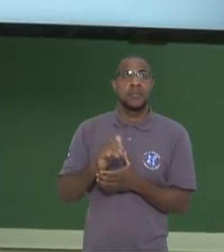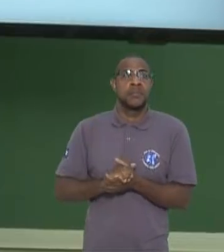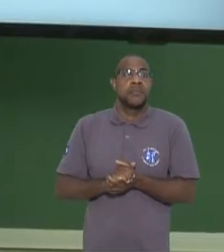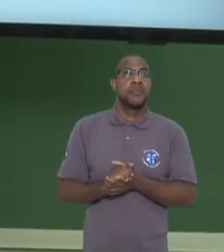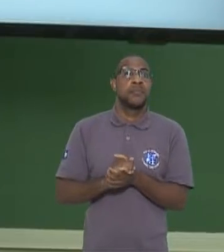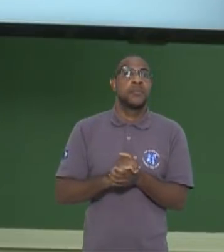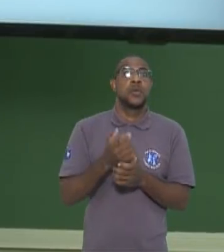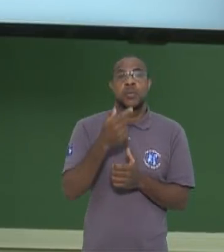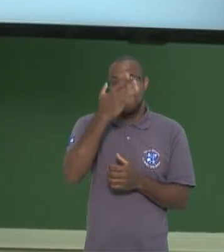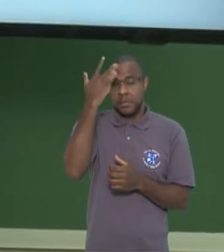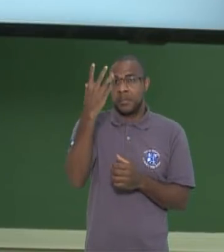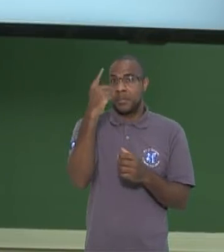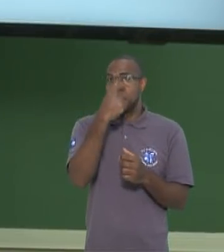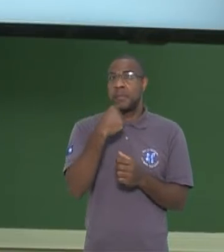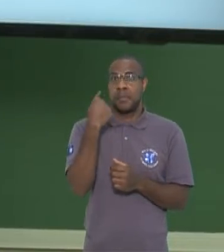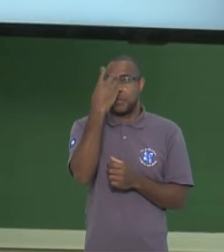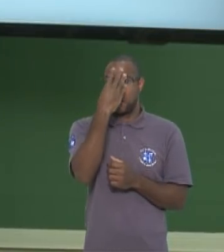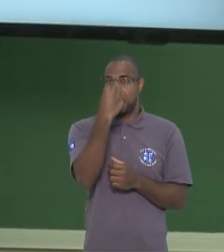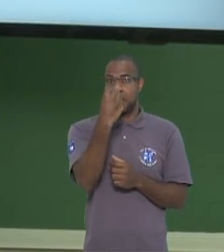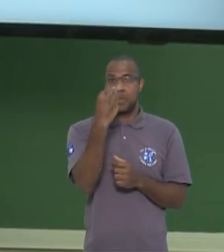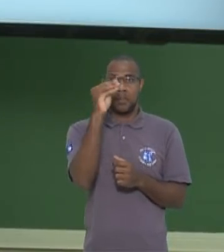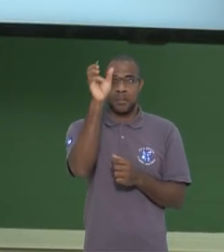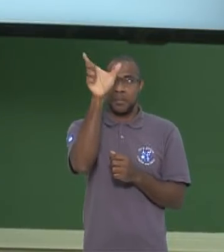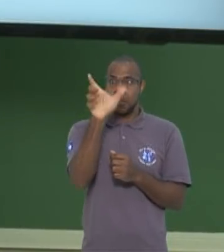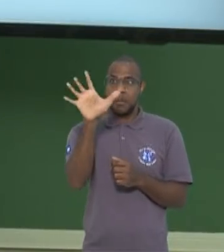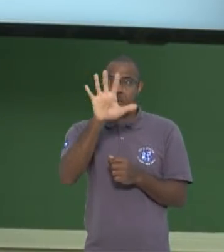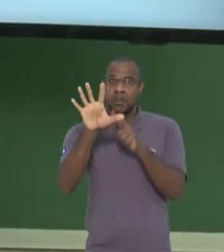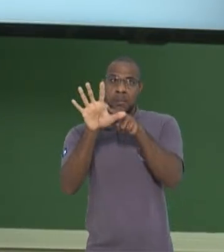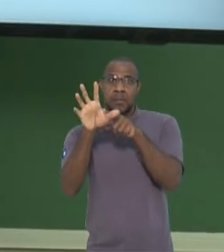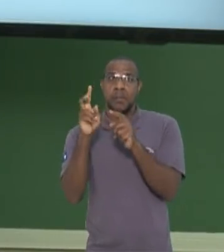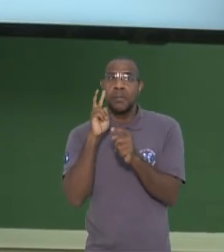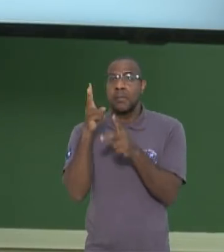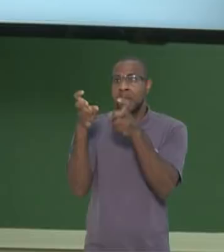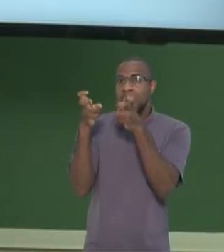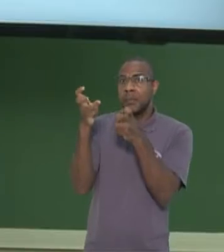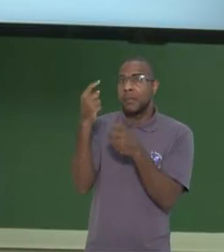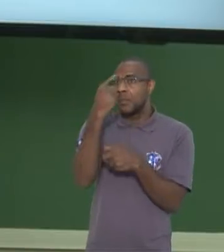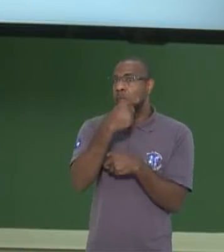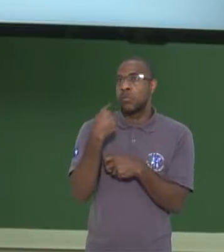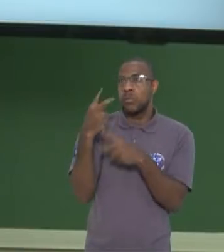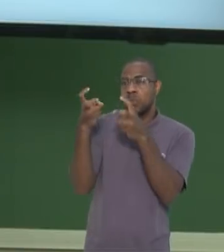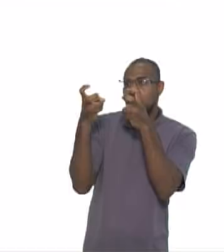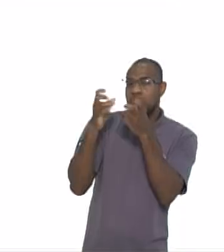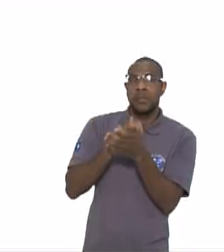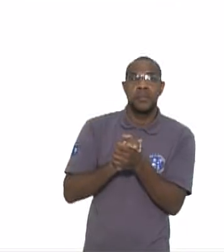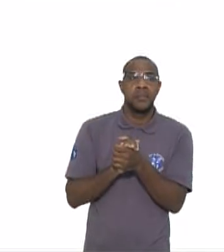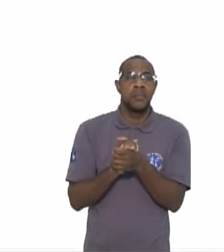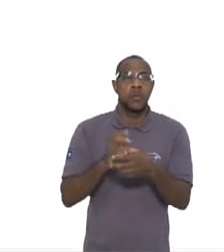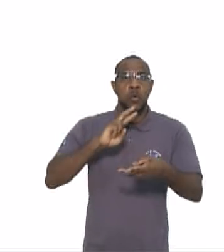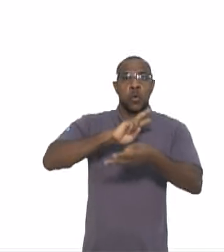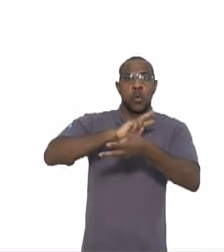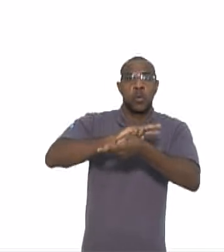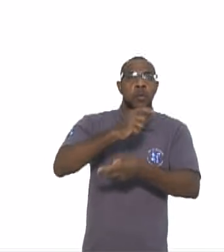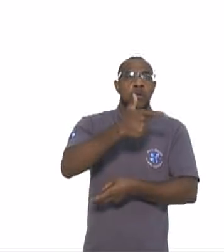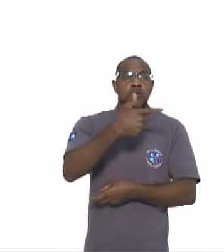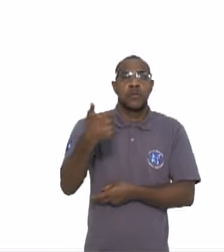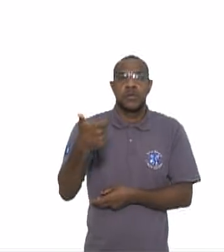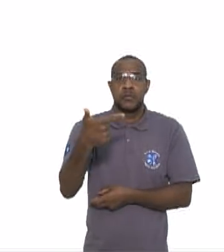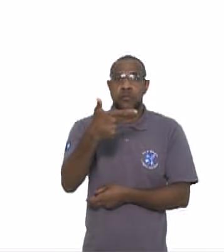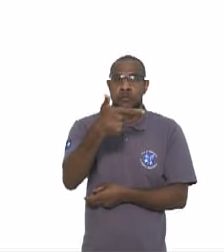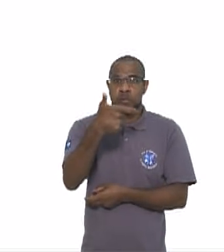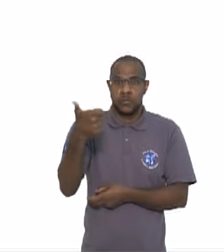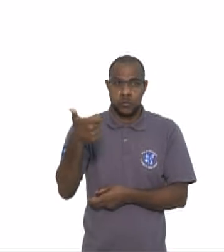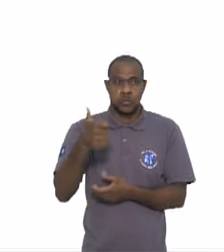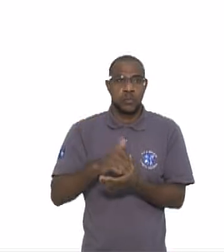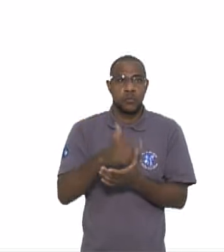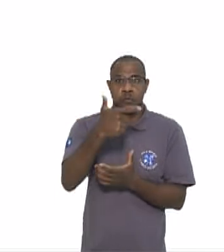uma pessoa que tem a síndrome de Down. Já está dizendo ali para você que é uma trissomia do cromossomo 21. Então olha só, em vez de ter um parzinho, tem um trio de